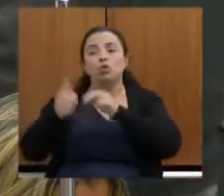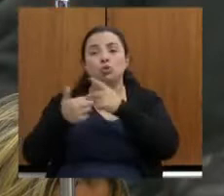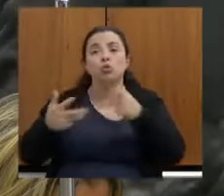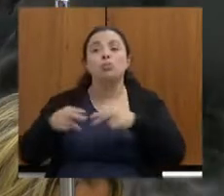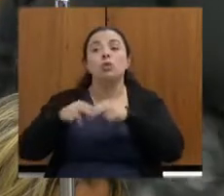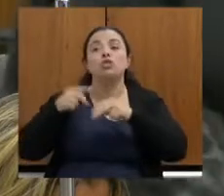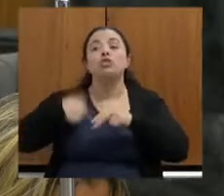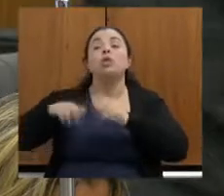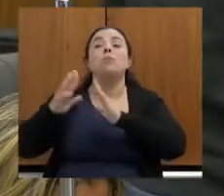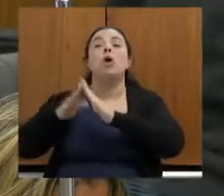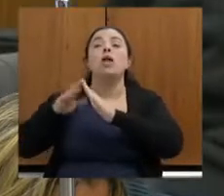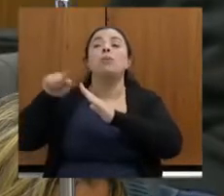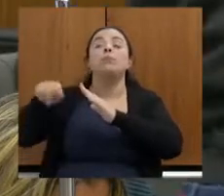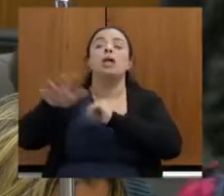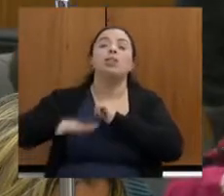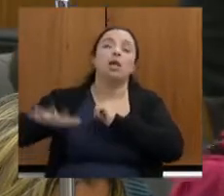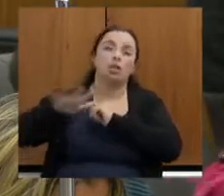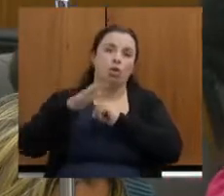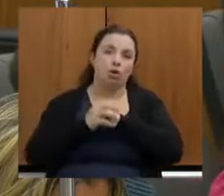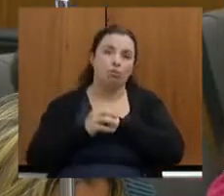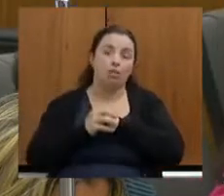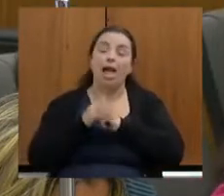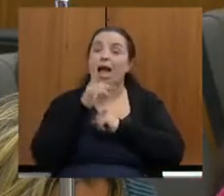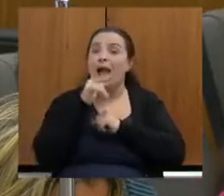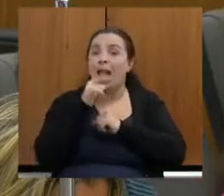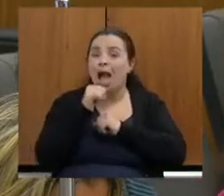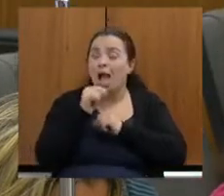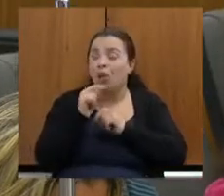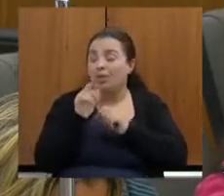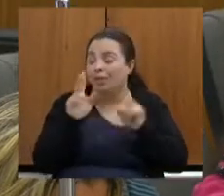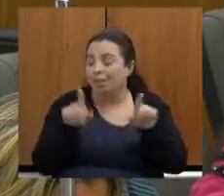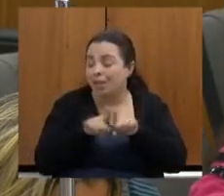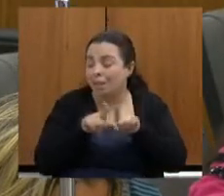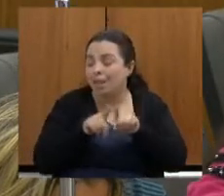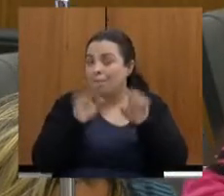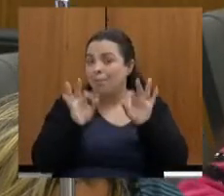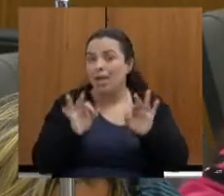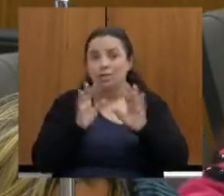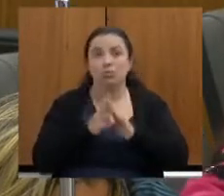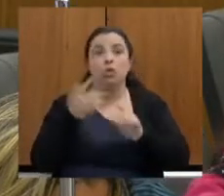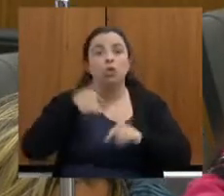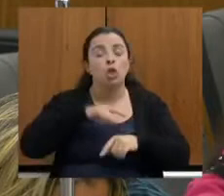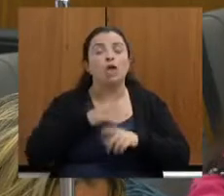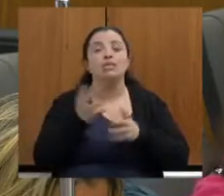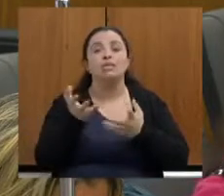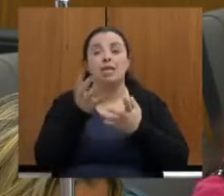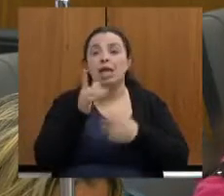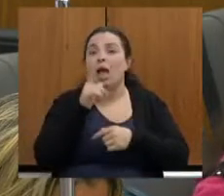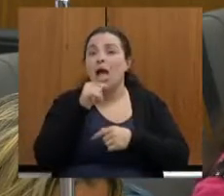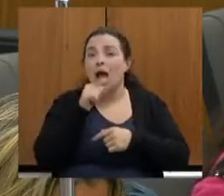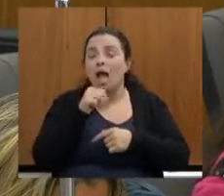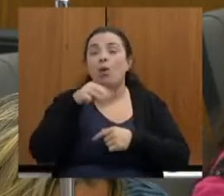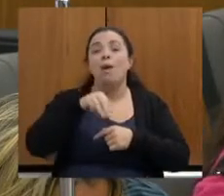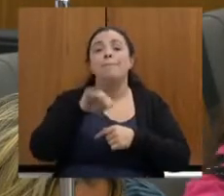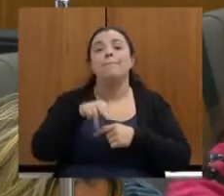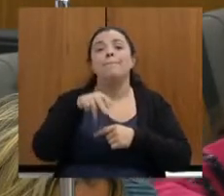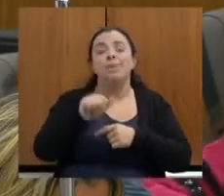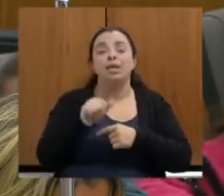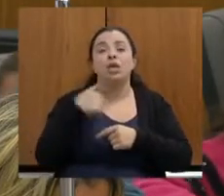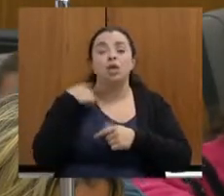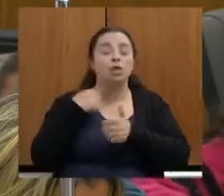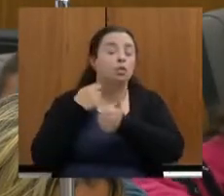no território a água mesma coisa nós queremos uma água da mina mas estão lutando em Deus de